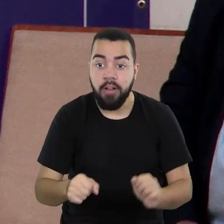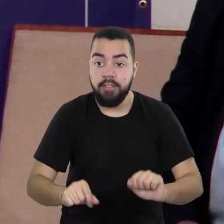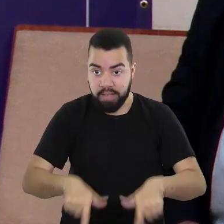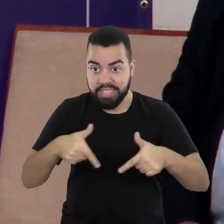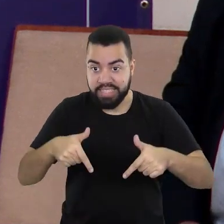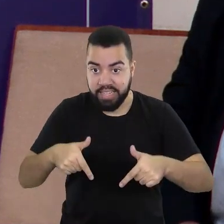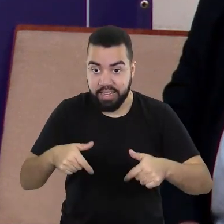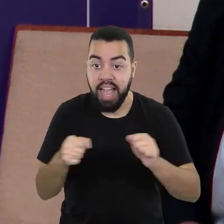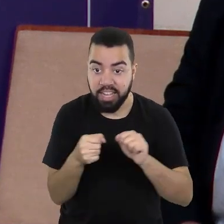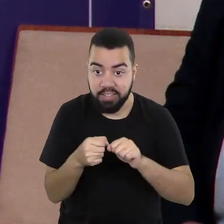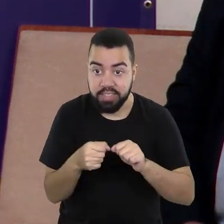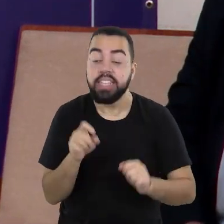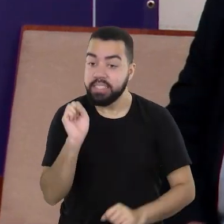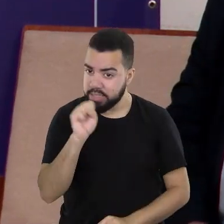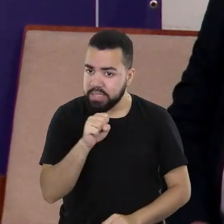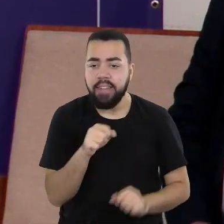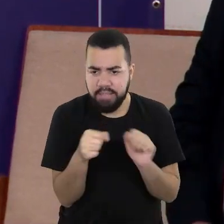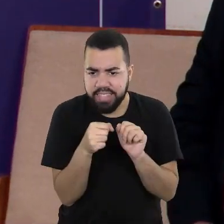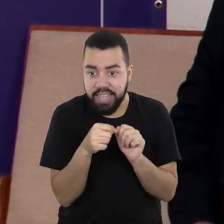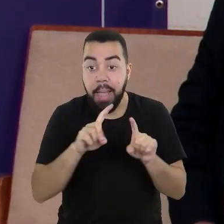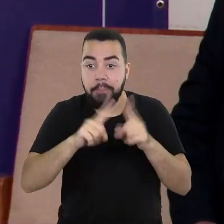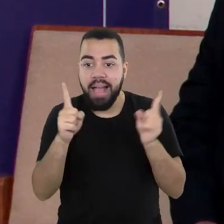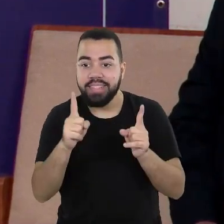Fazer também.